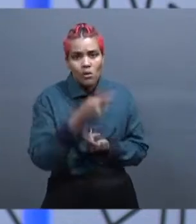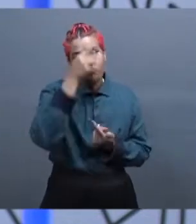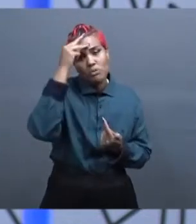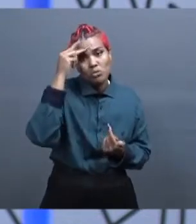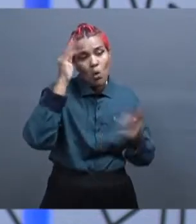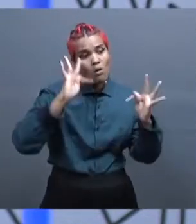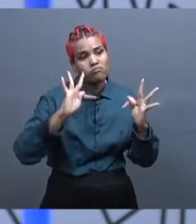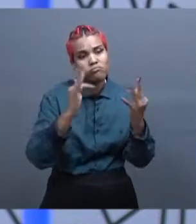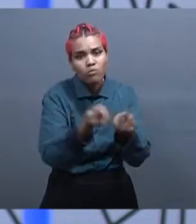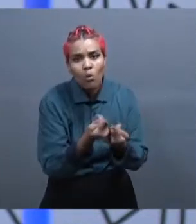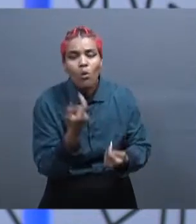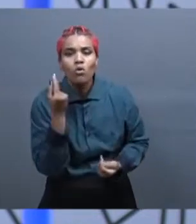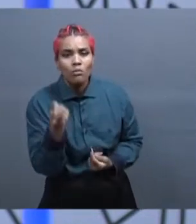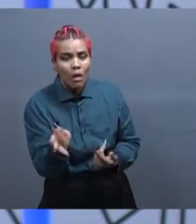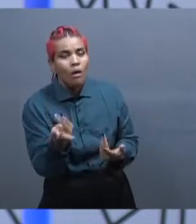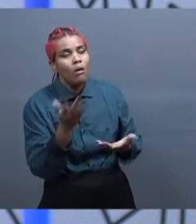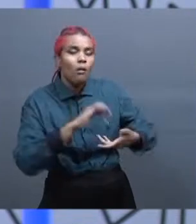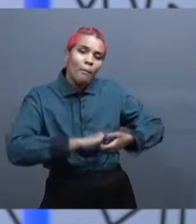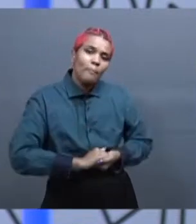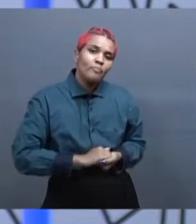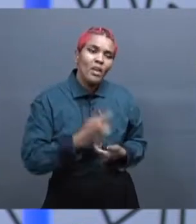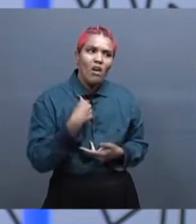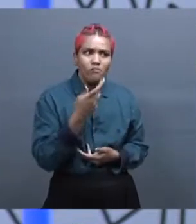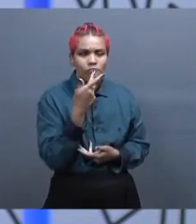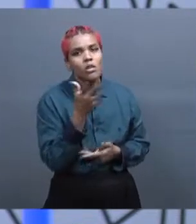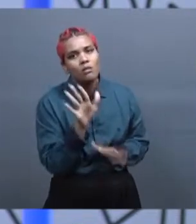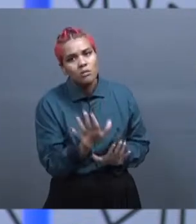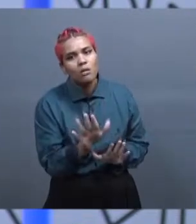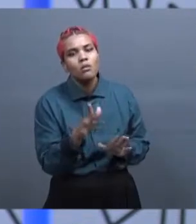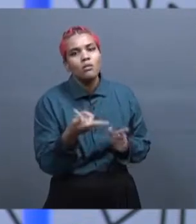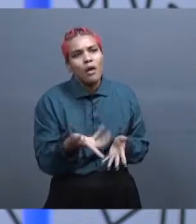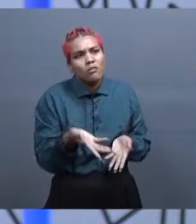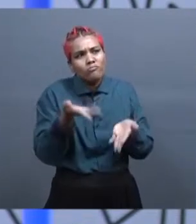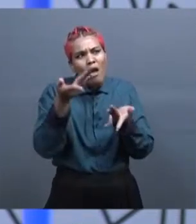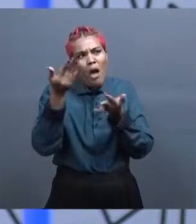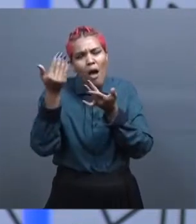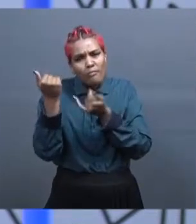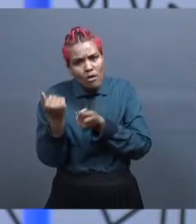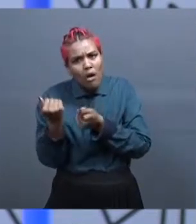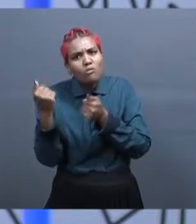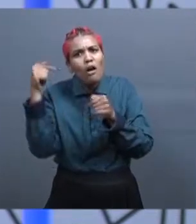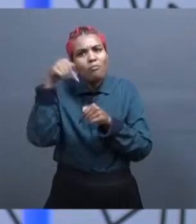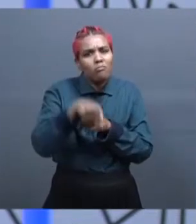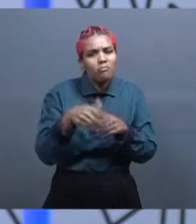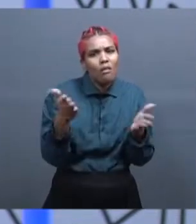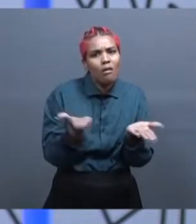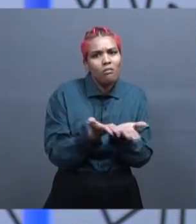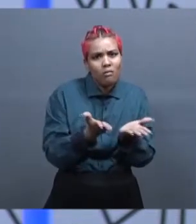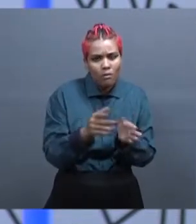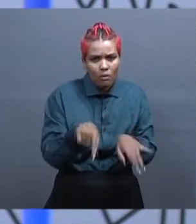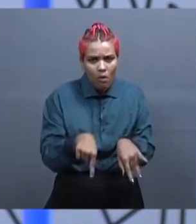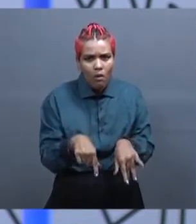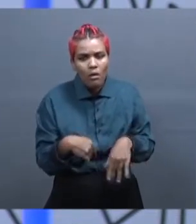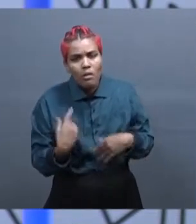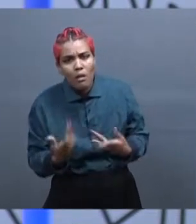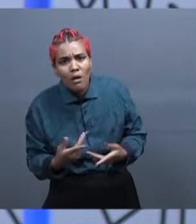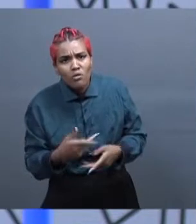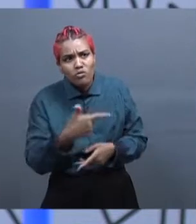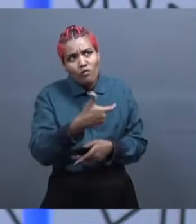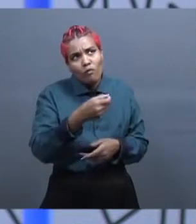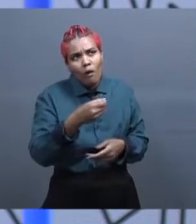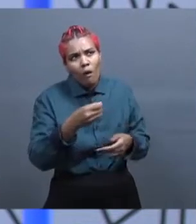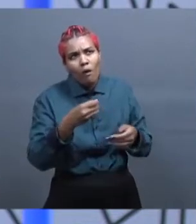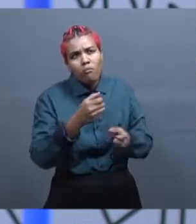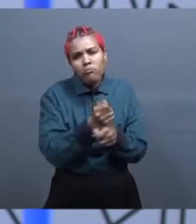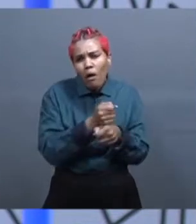público hoje as pessoas de hoje eu digo estendia há um bom tempo já pra cá vamos falar de 15 anos pra cá né as pessoas elas